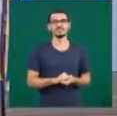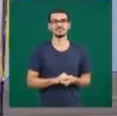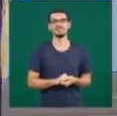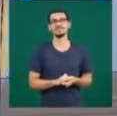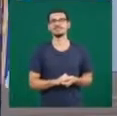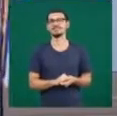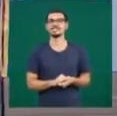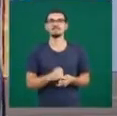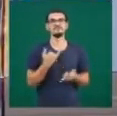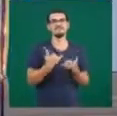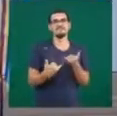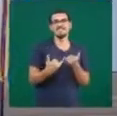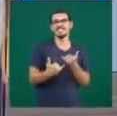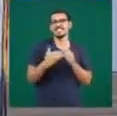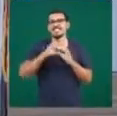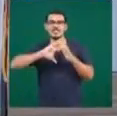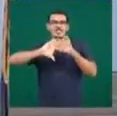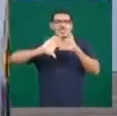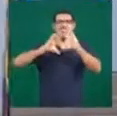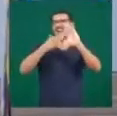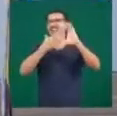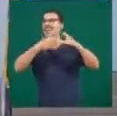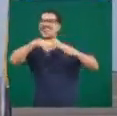É o canto da narceja